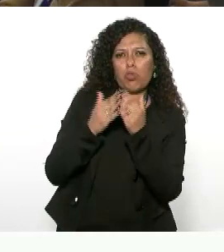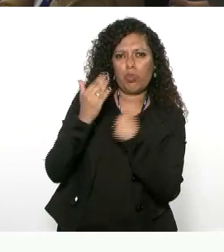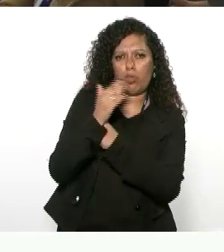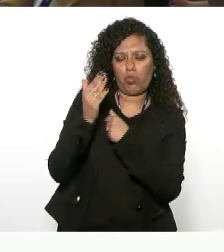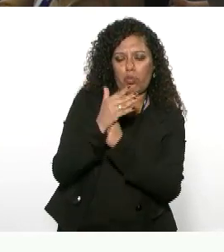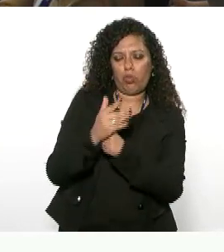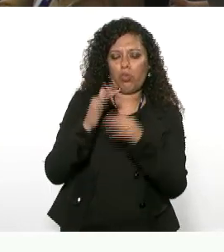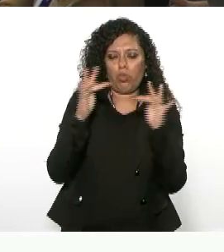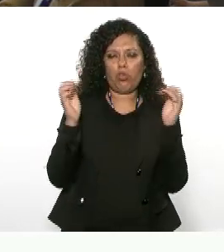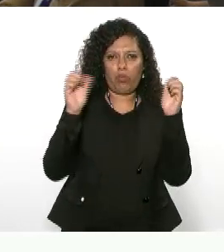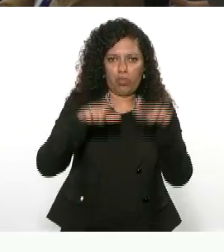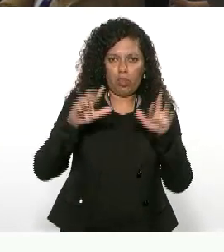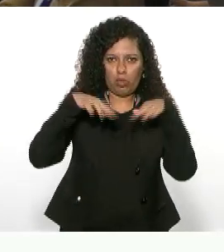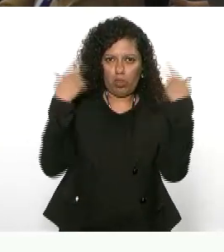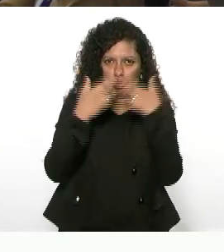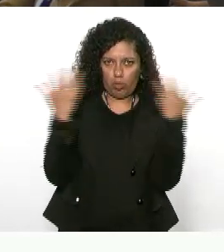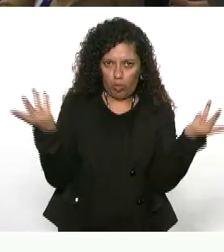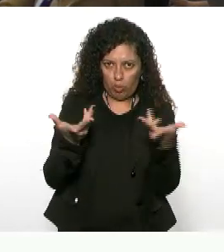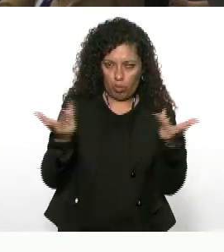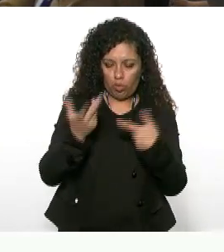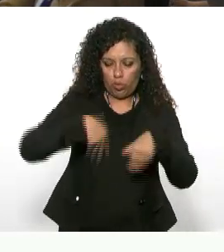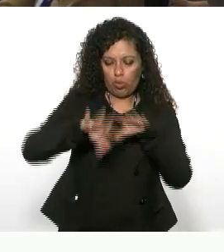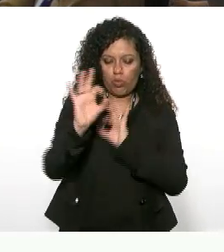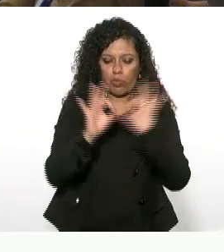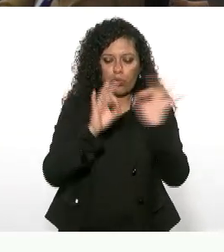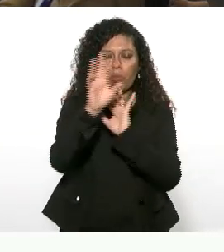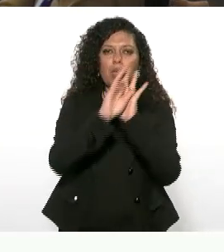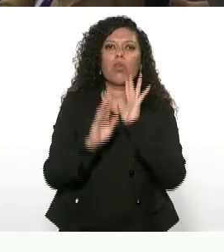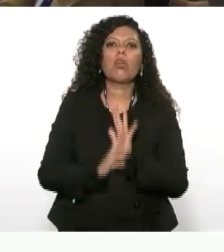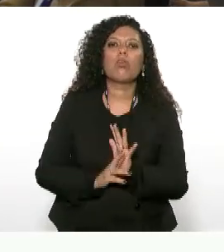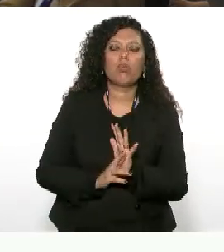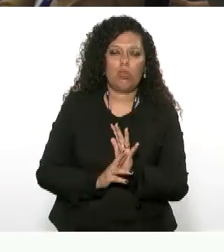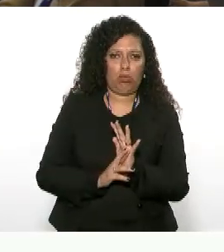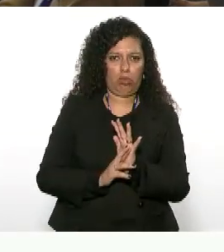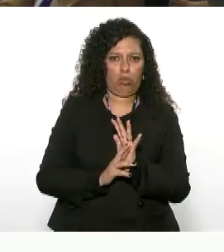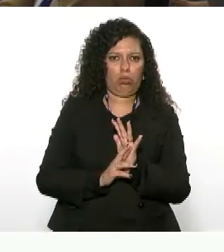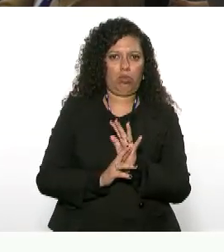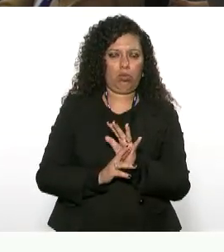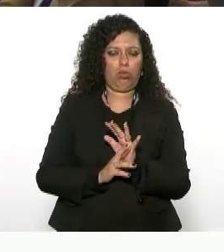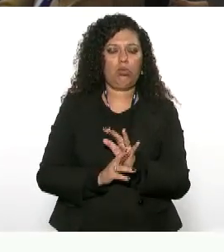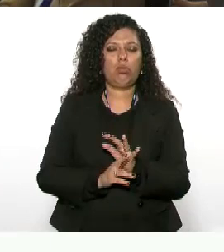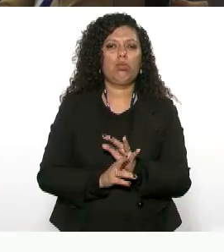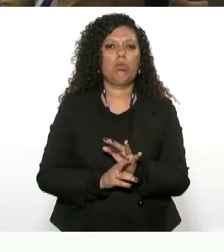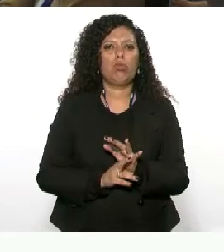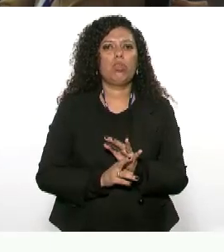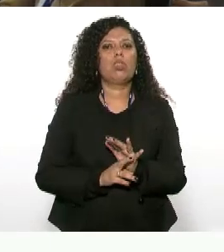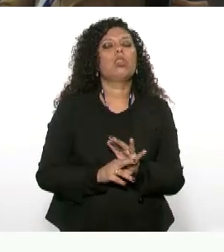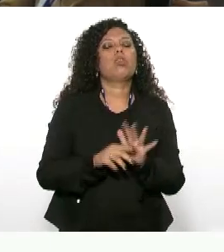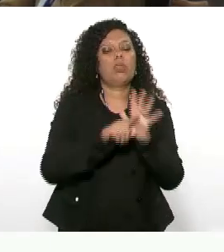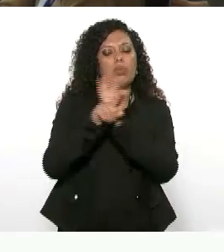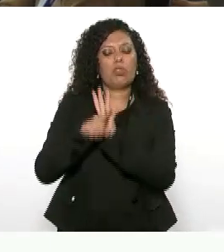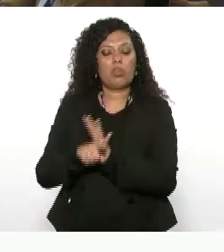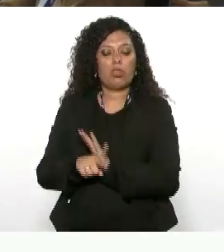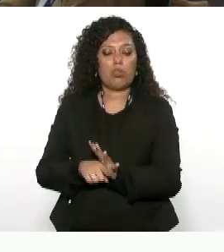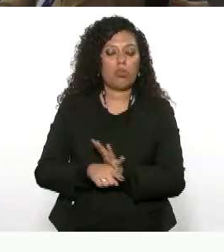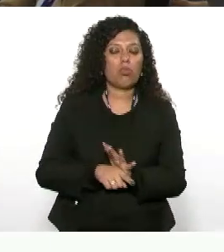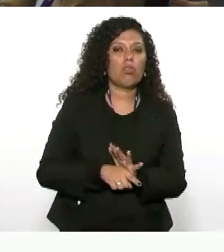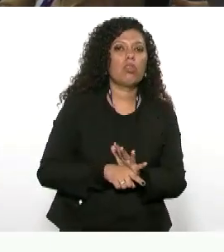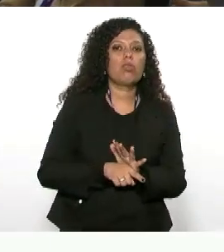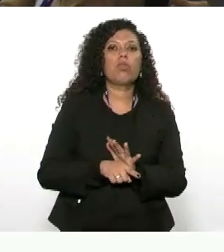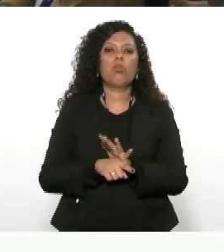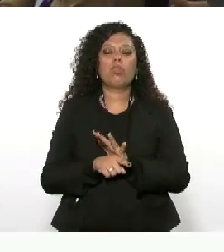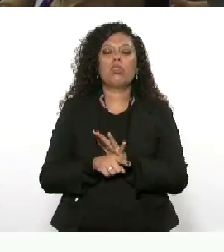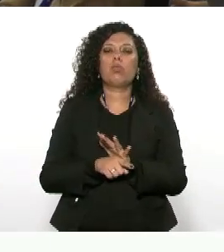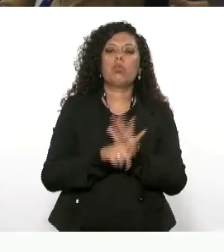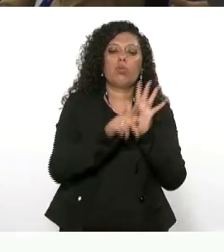Ao final dessa audiência, nós vamos preparar um relatório que acompanhará a discussão do